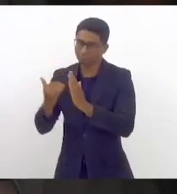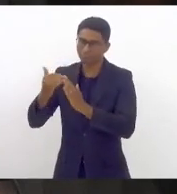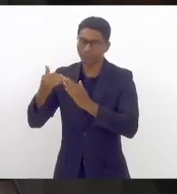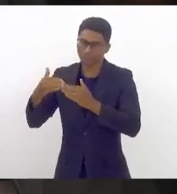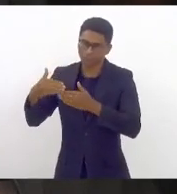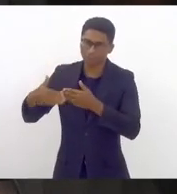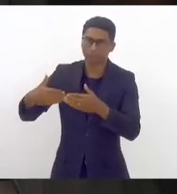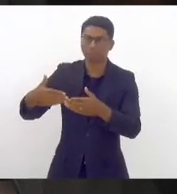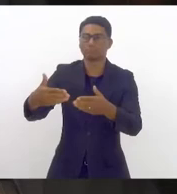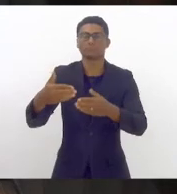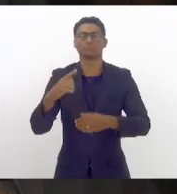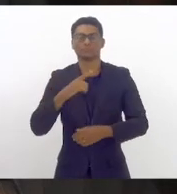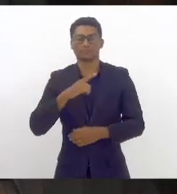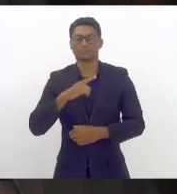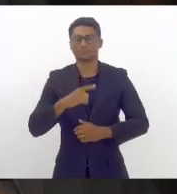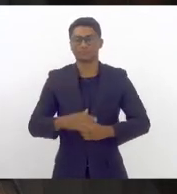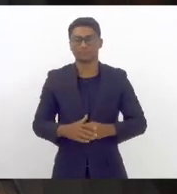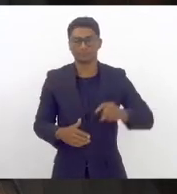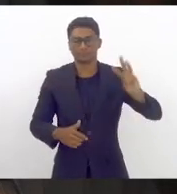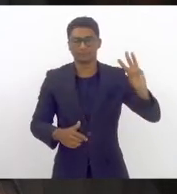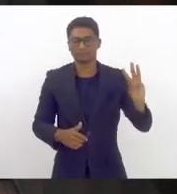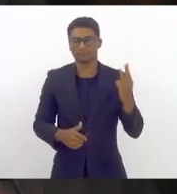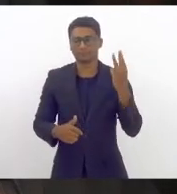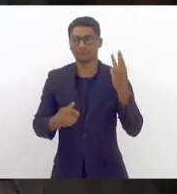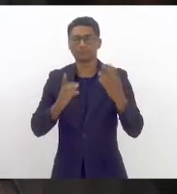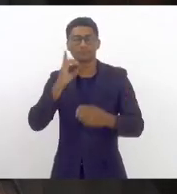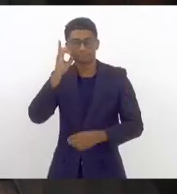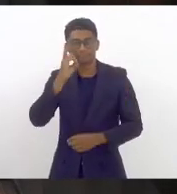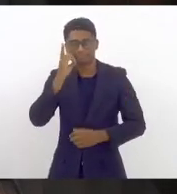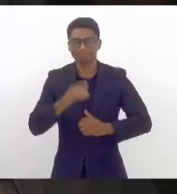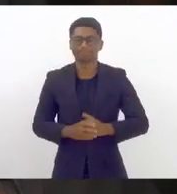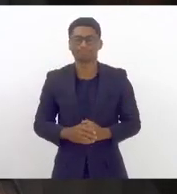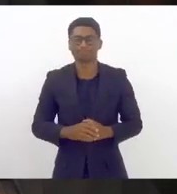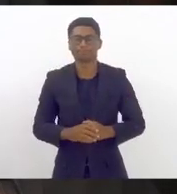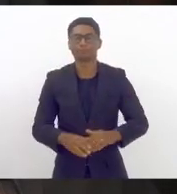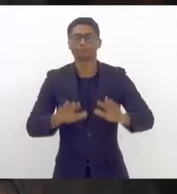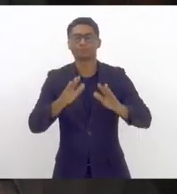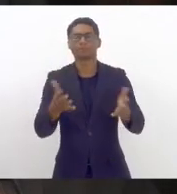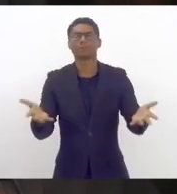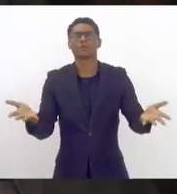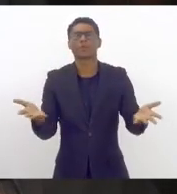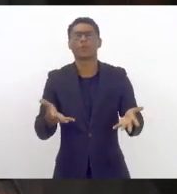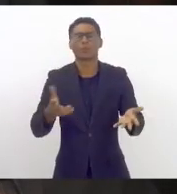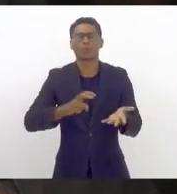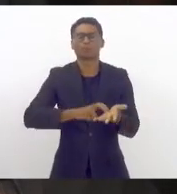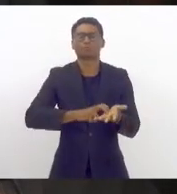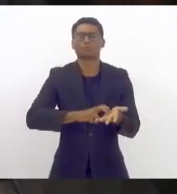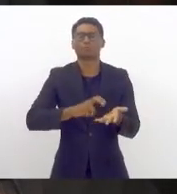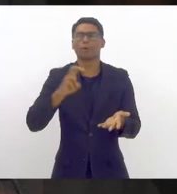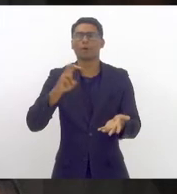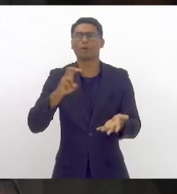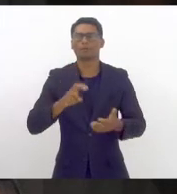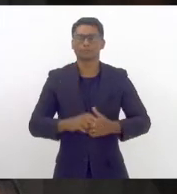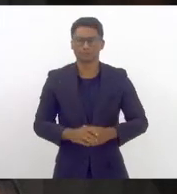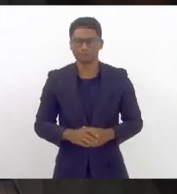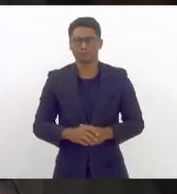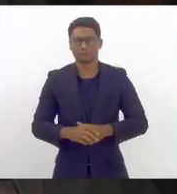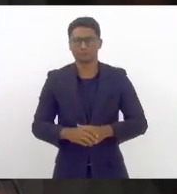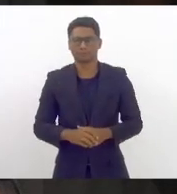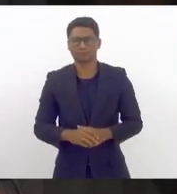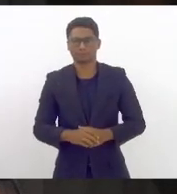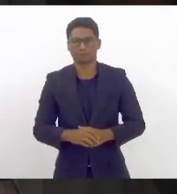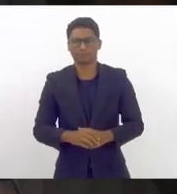mas dizer senhor presidente que na manhã de hoje Deputado da Uai foi concluída